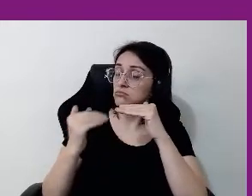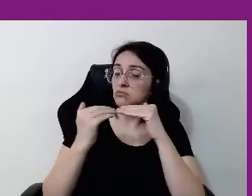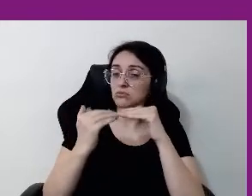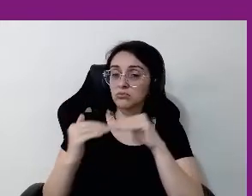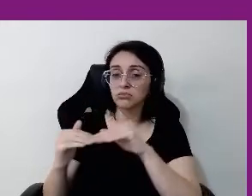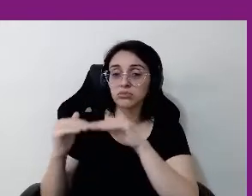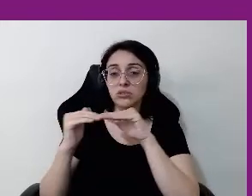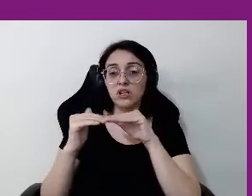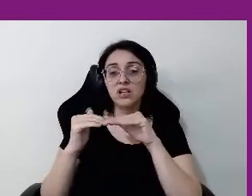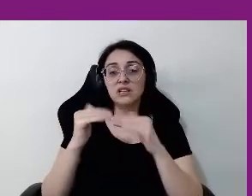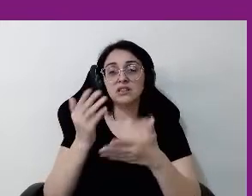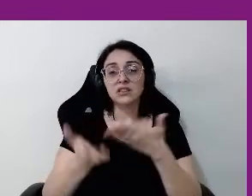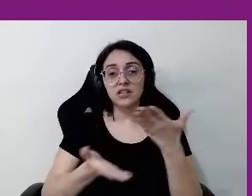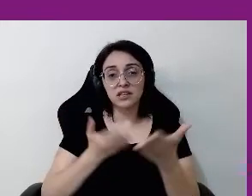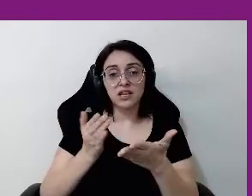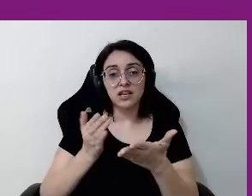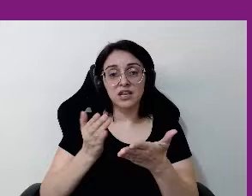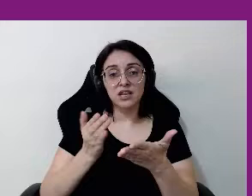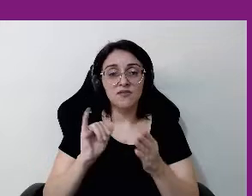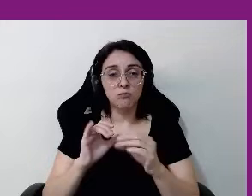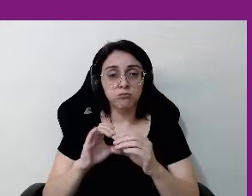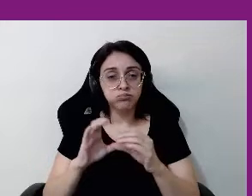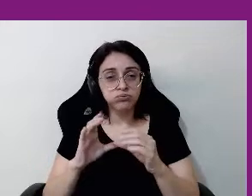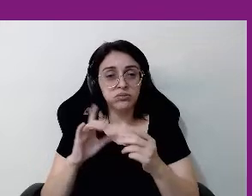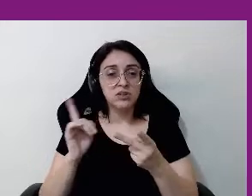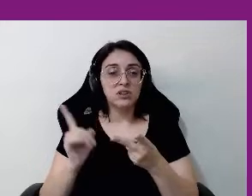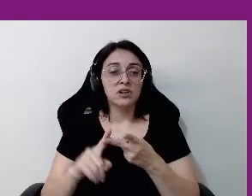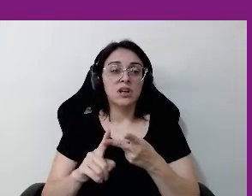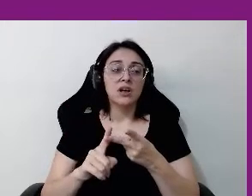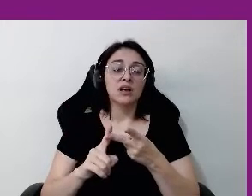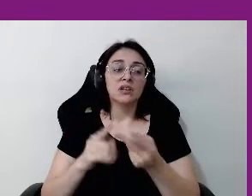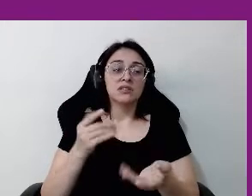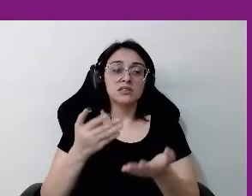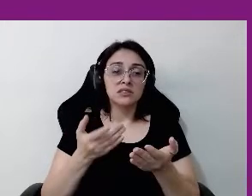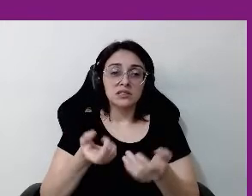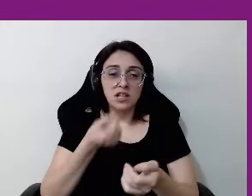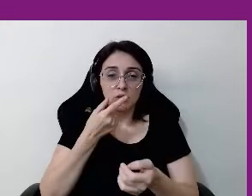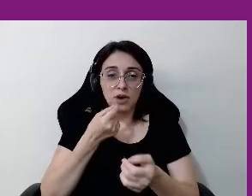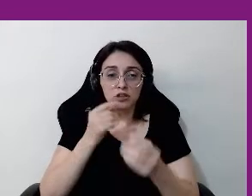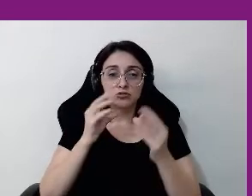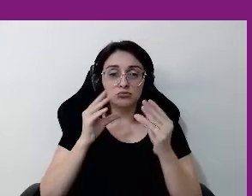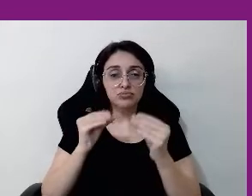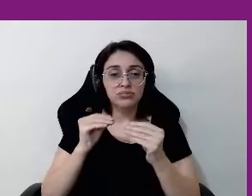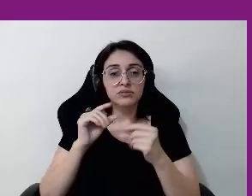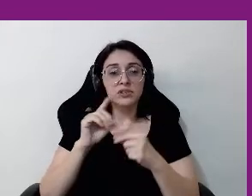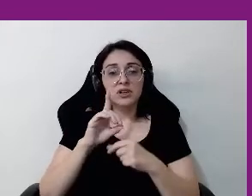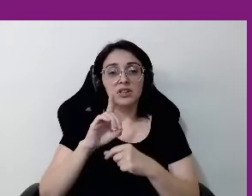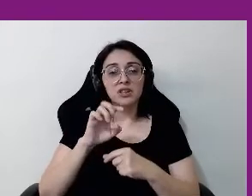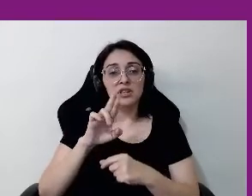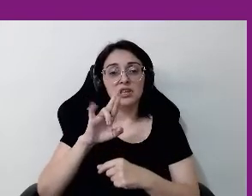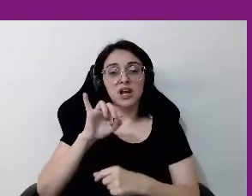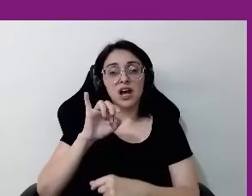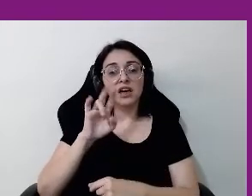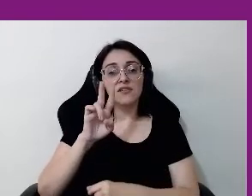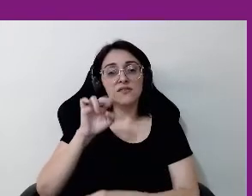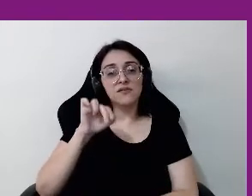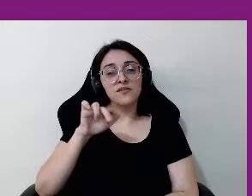tratar a infecção, balanço negativa, sedação adequada, a driving pressure menor que 15 também